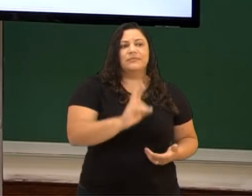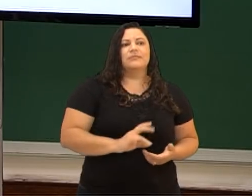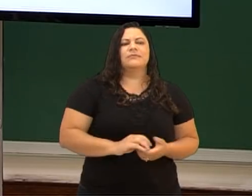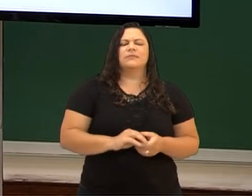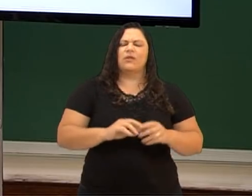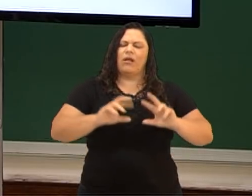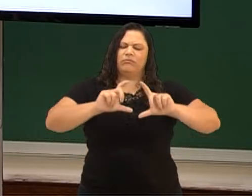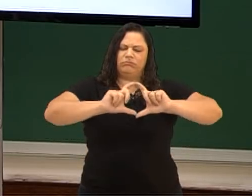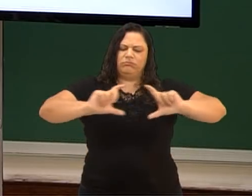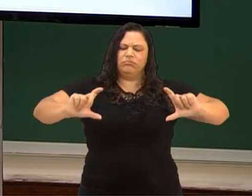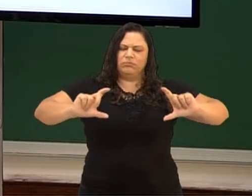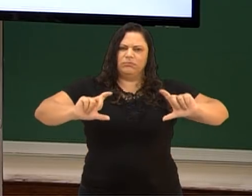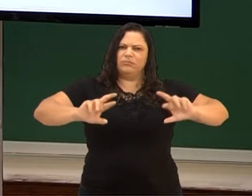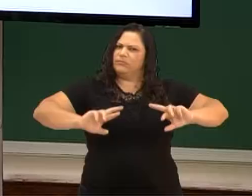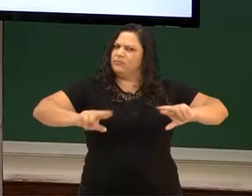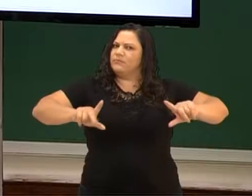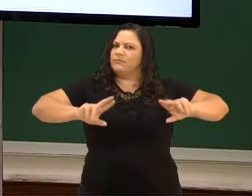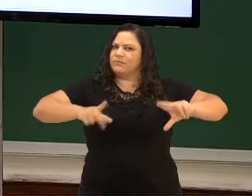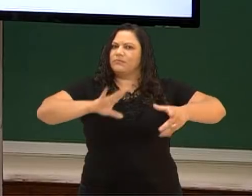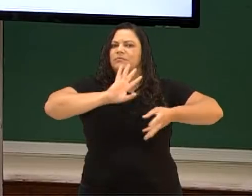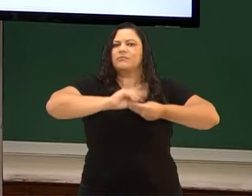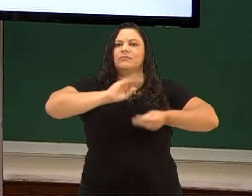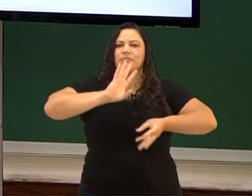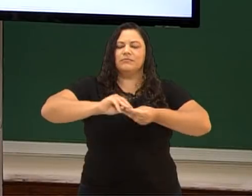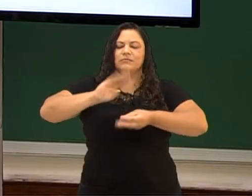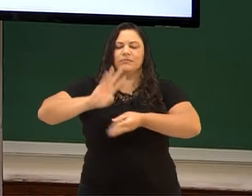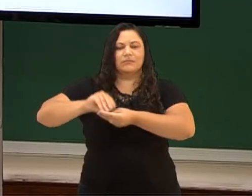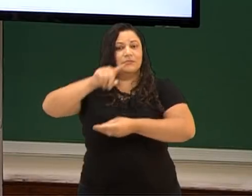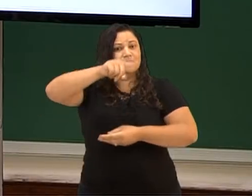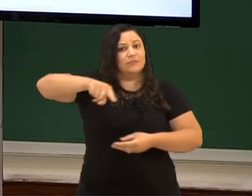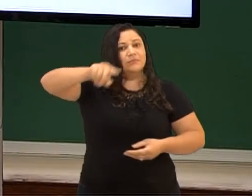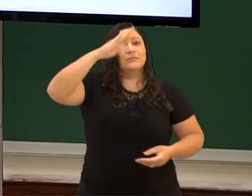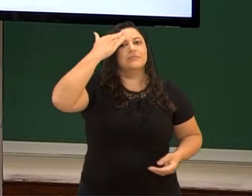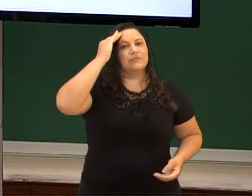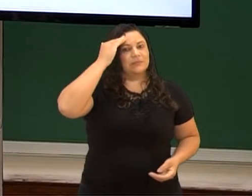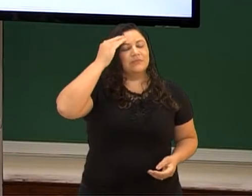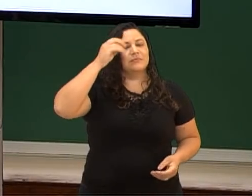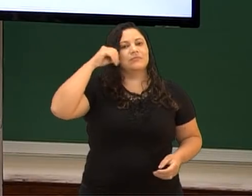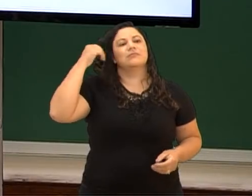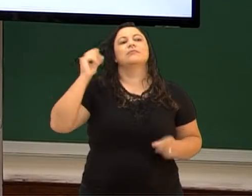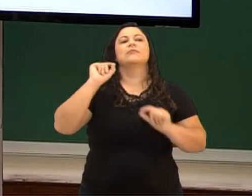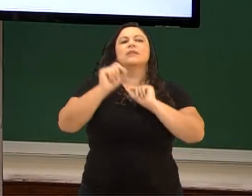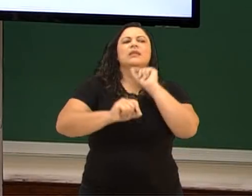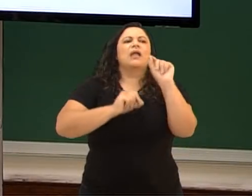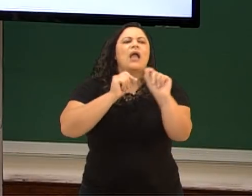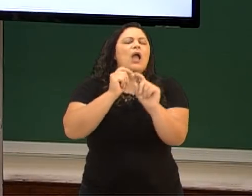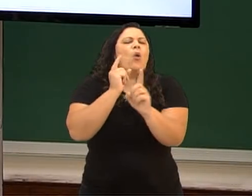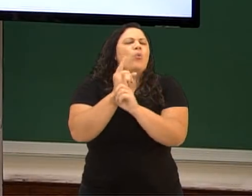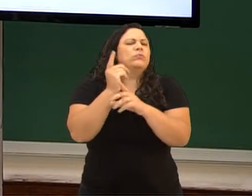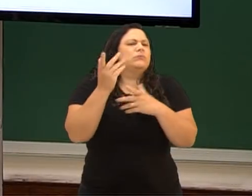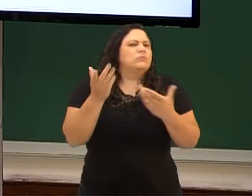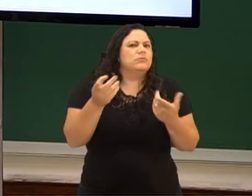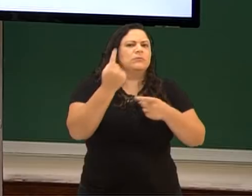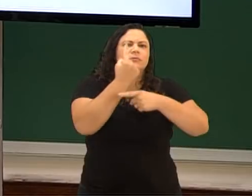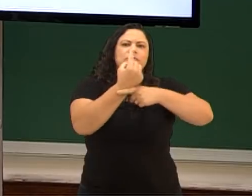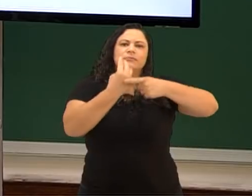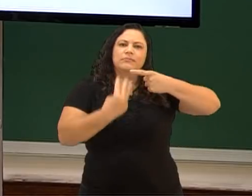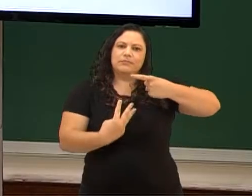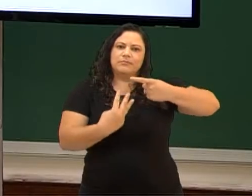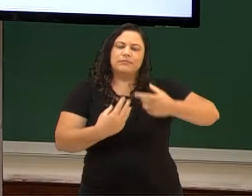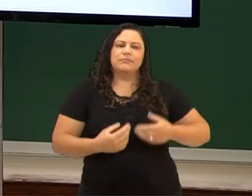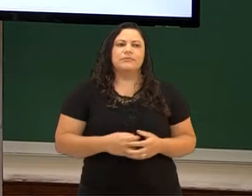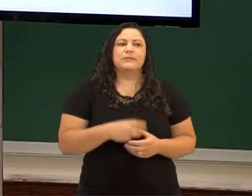forma diferente para vocês, essa simplificação, para vocês entenderem novamente da onde que saiu 1/3, tudo bem?